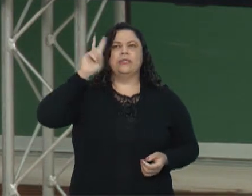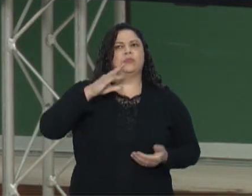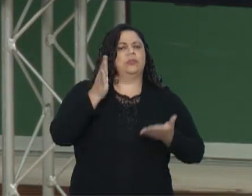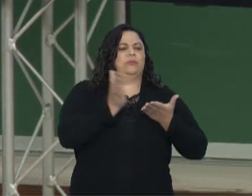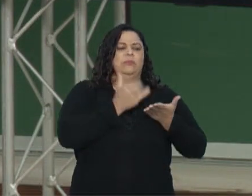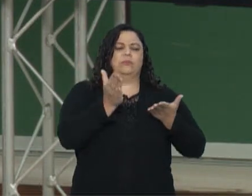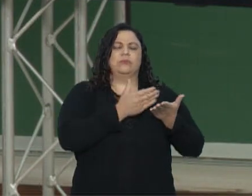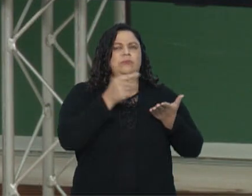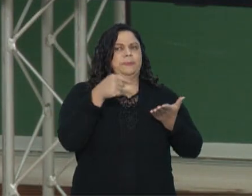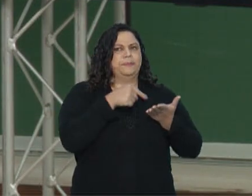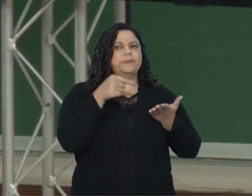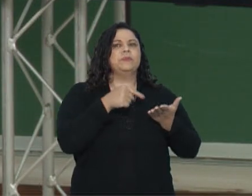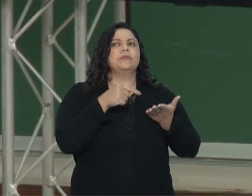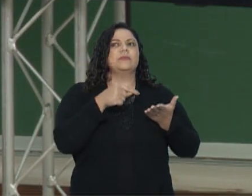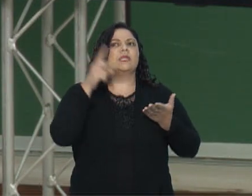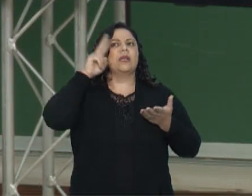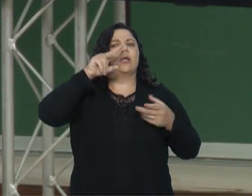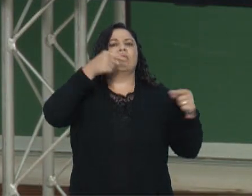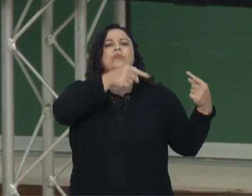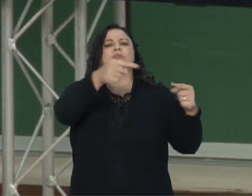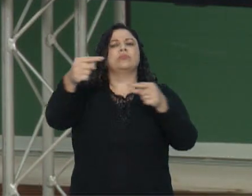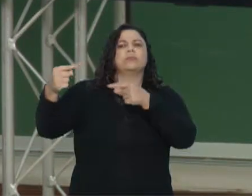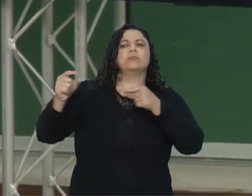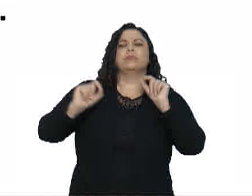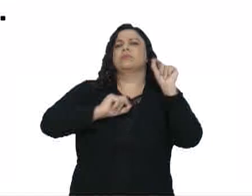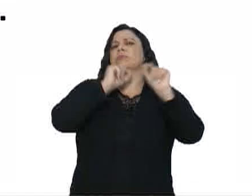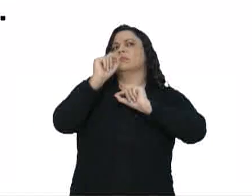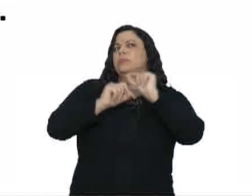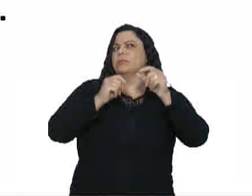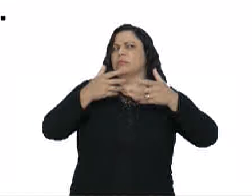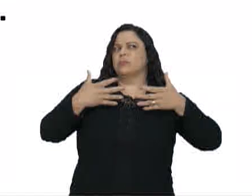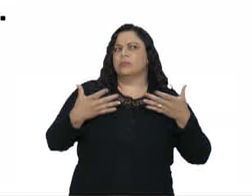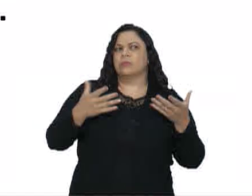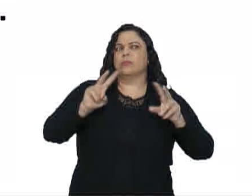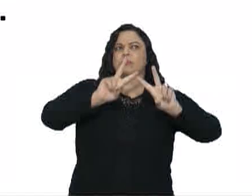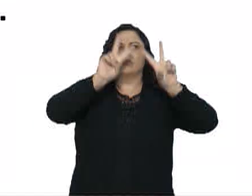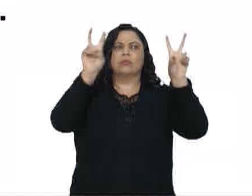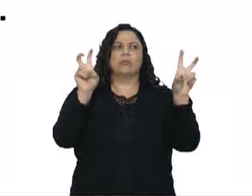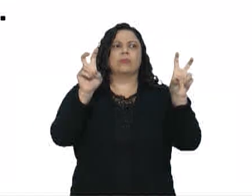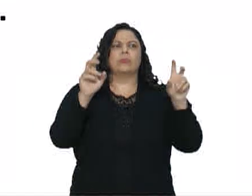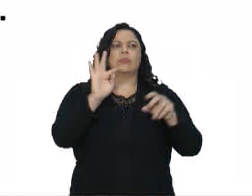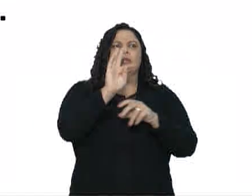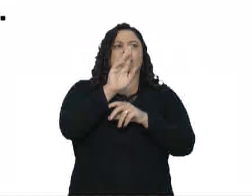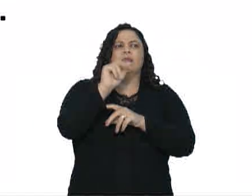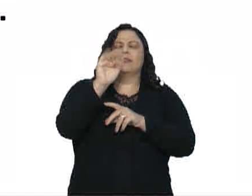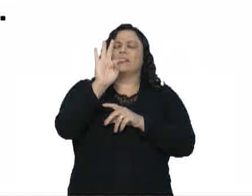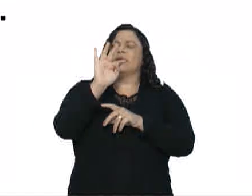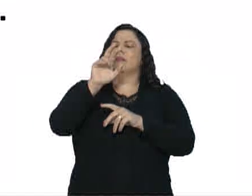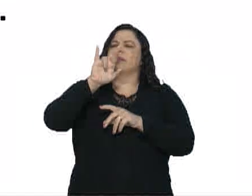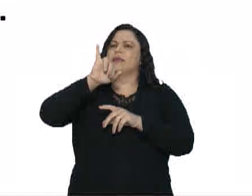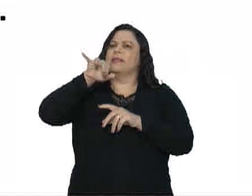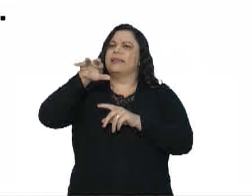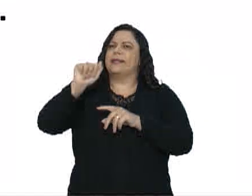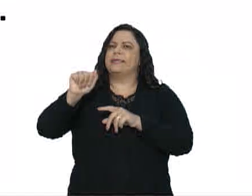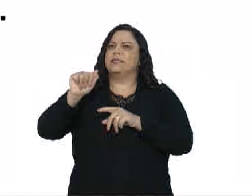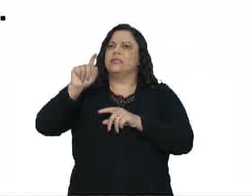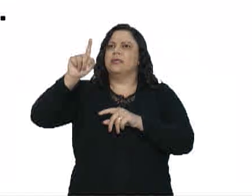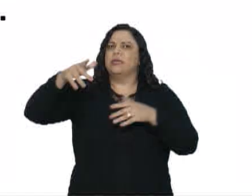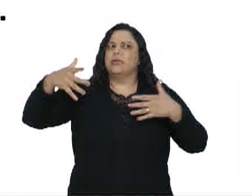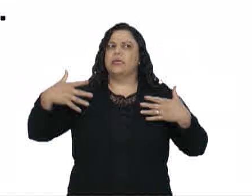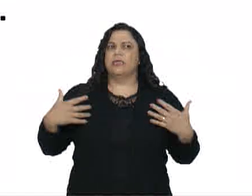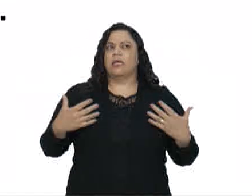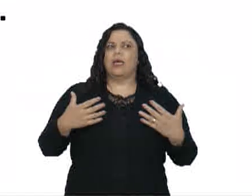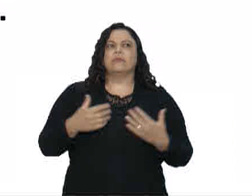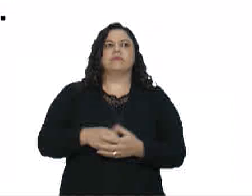seguinte. Quando que nós utilizamos o condicional? Com hipóteses, trataria de cometer mais erros.